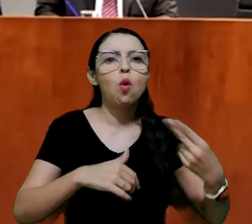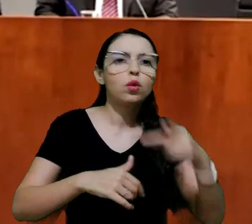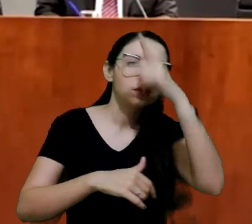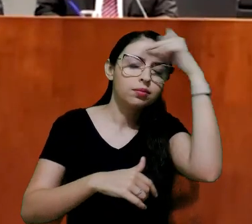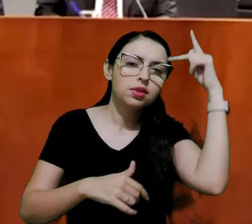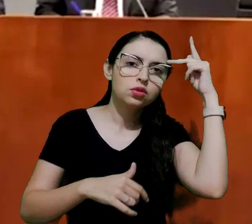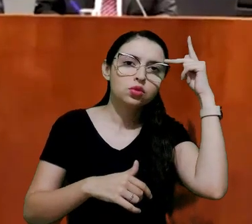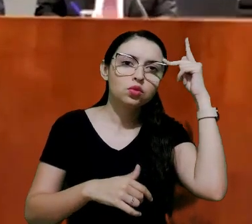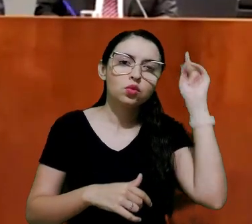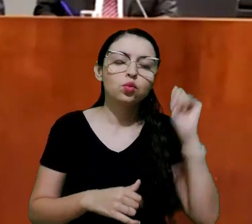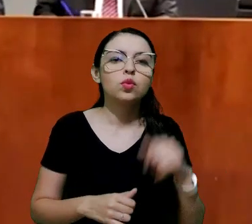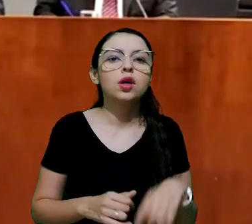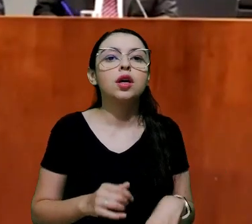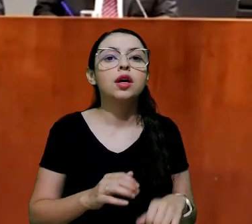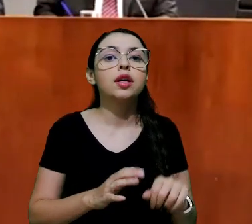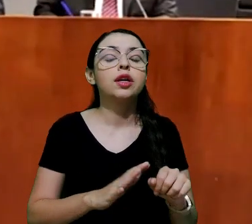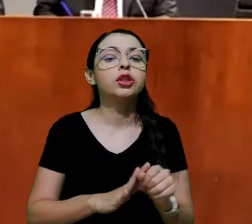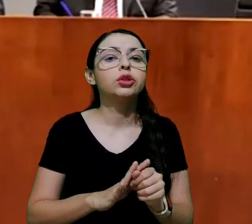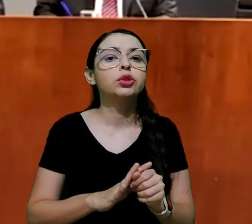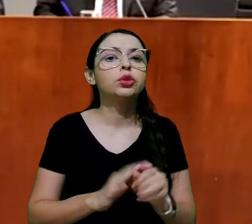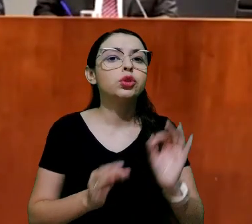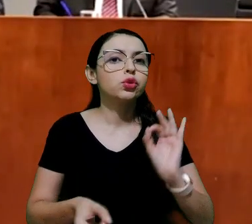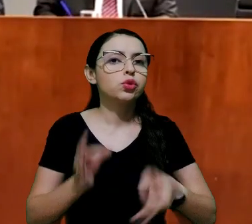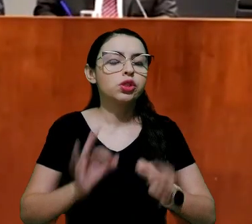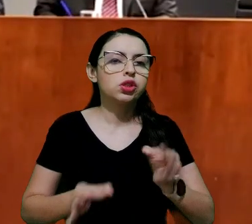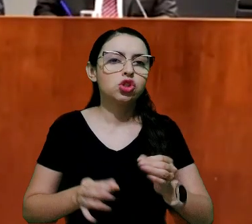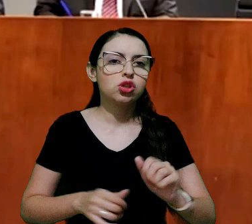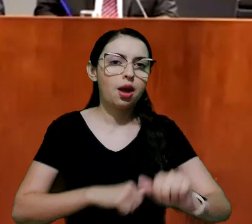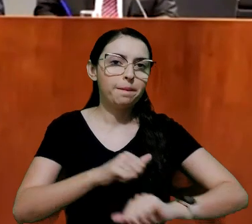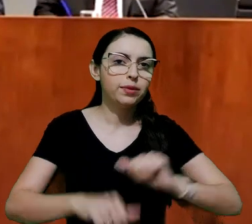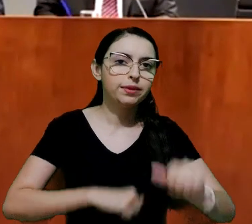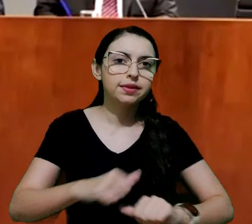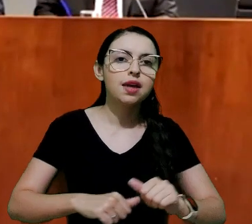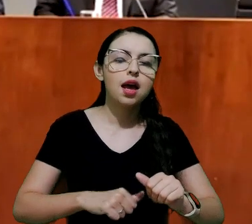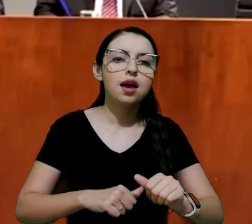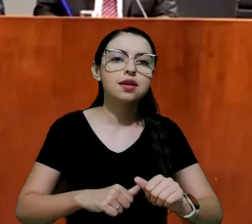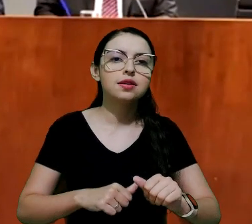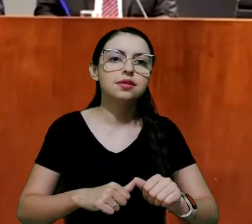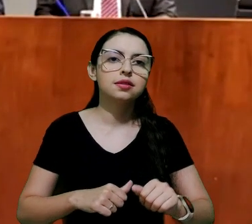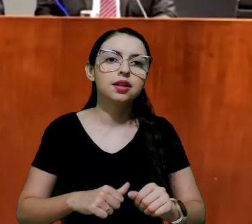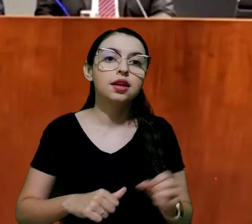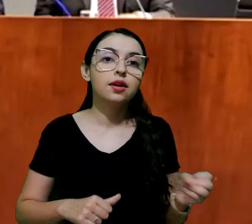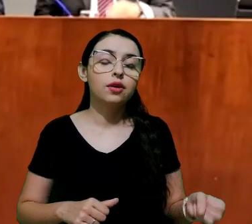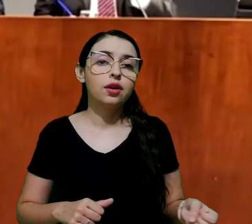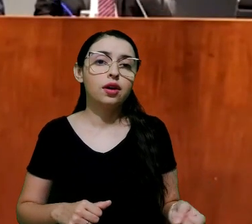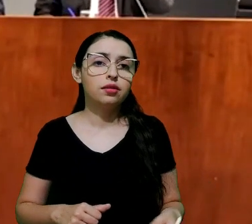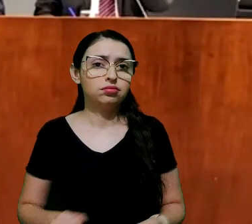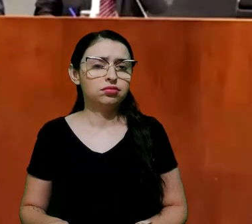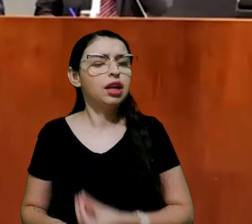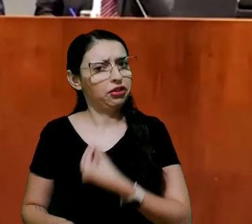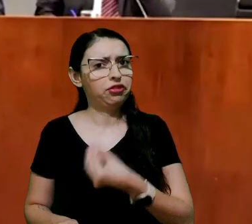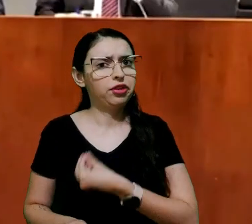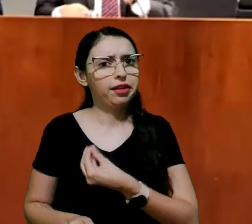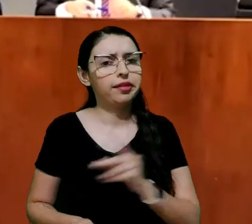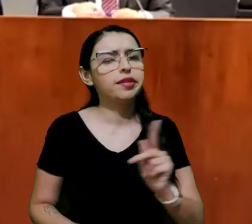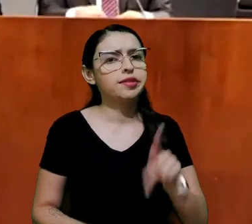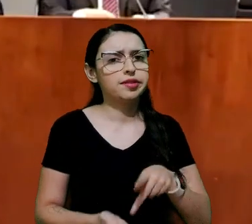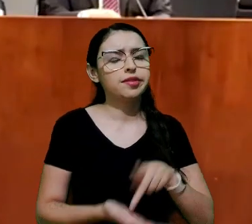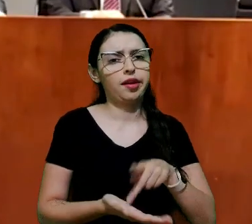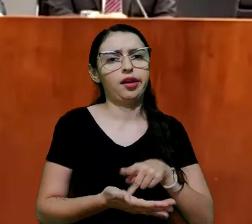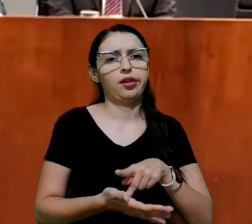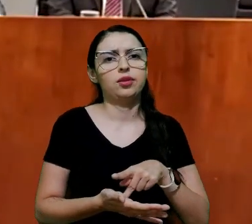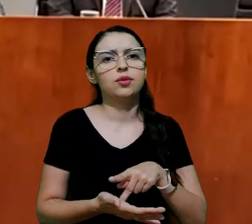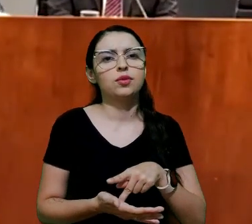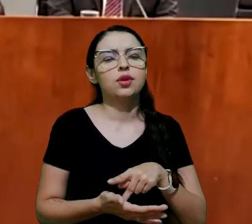Então, o giro da propriedade para a empresa é uma realidade entre nós, porque esses